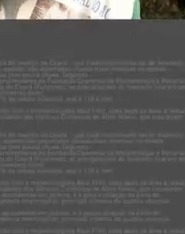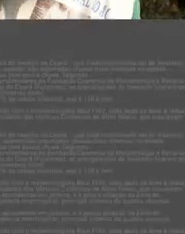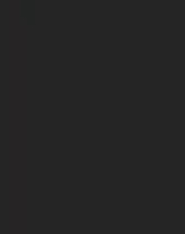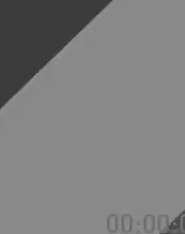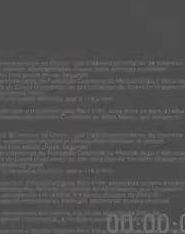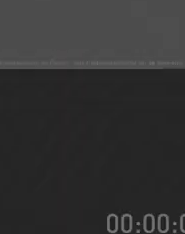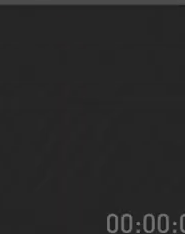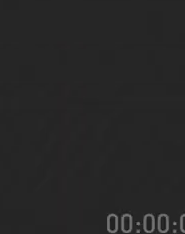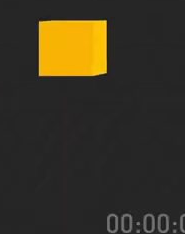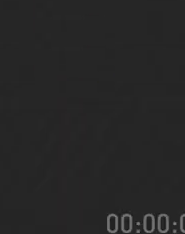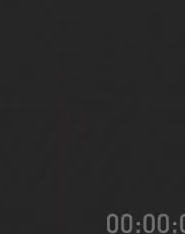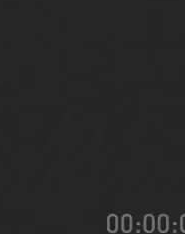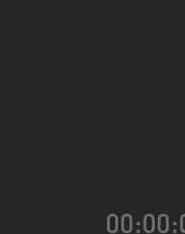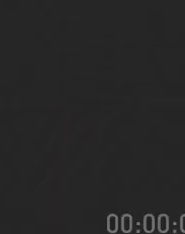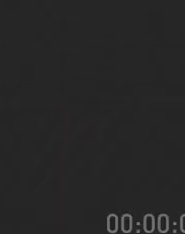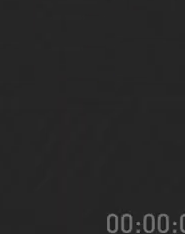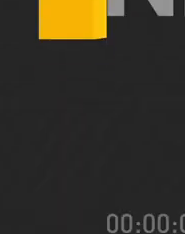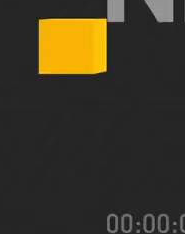ae